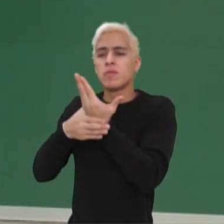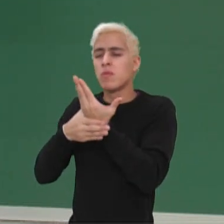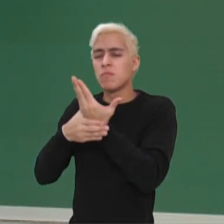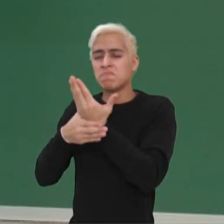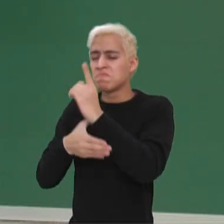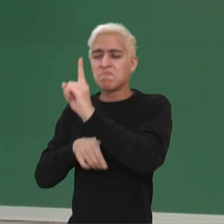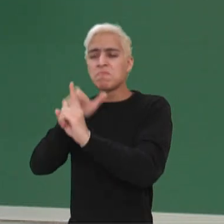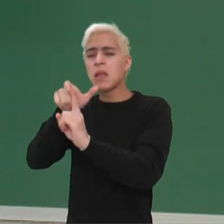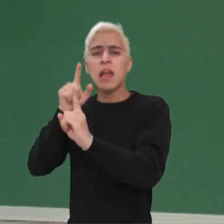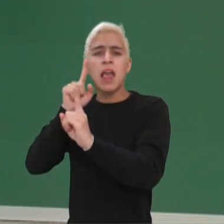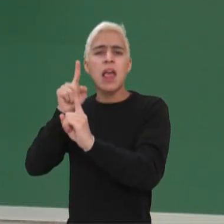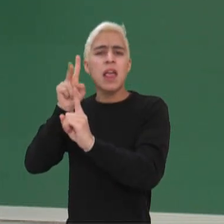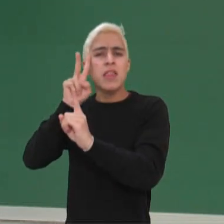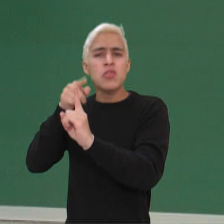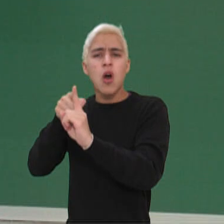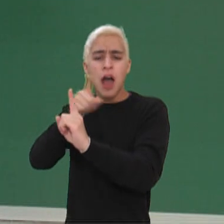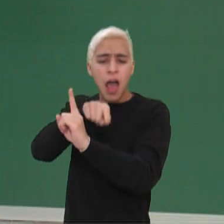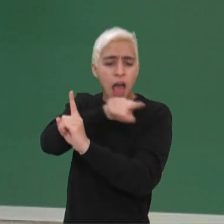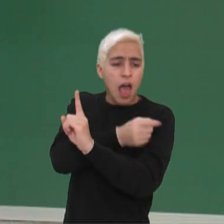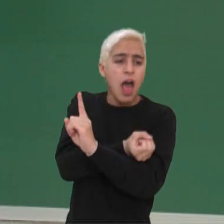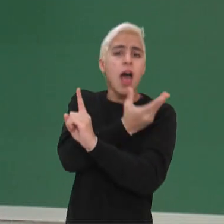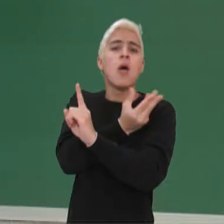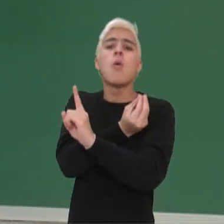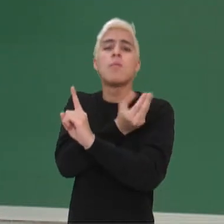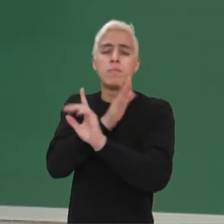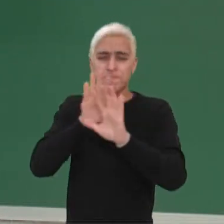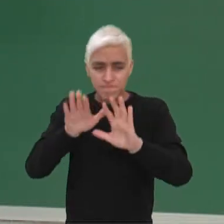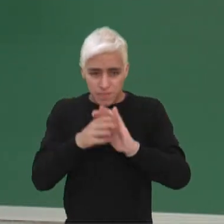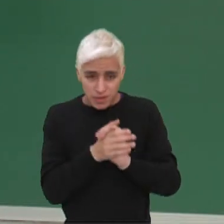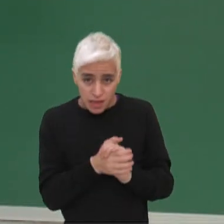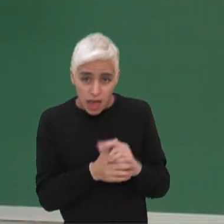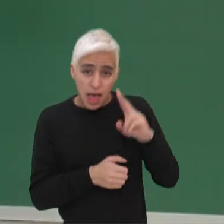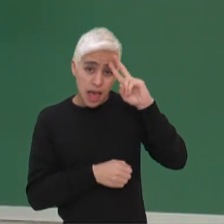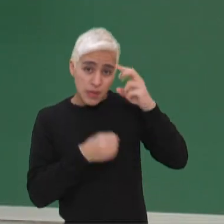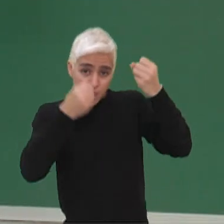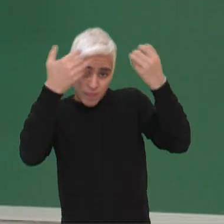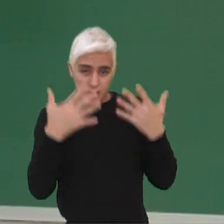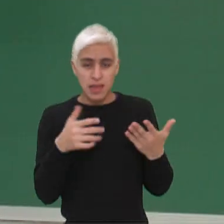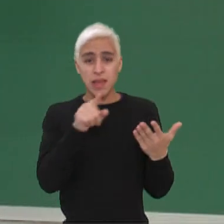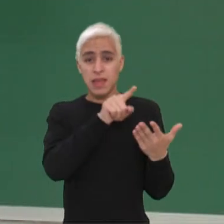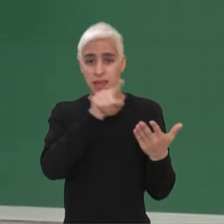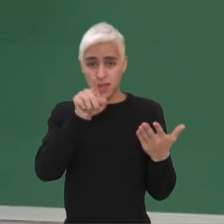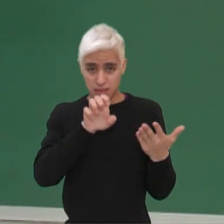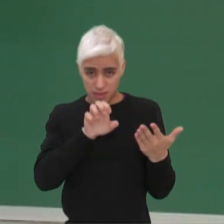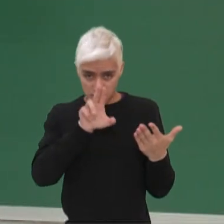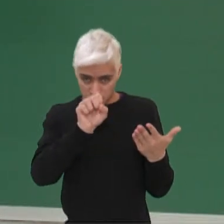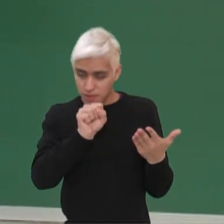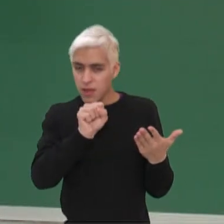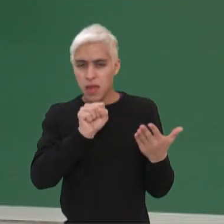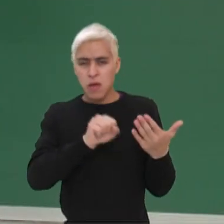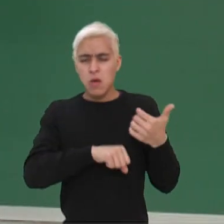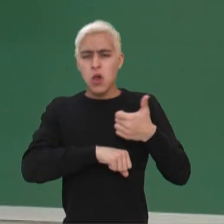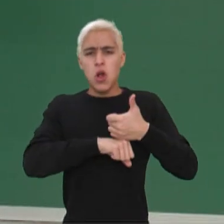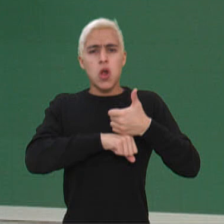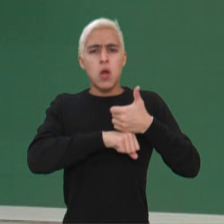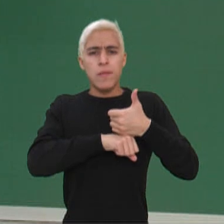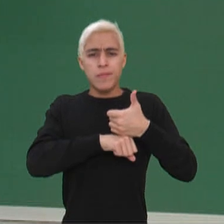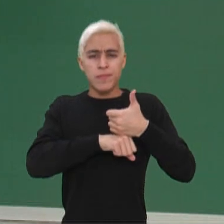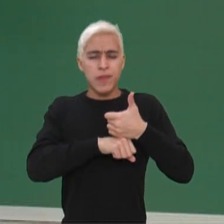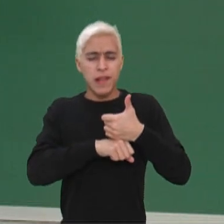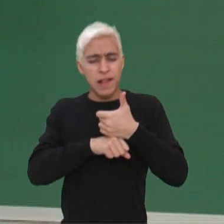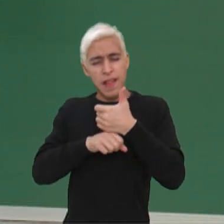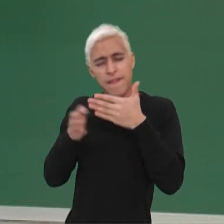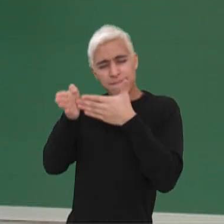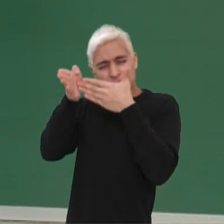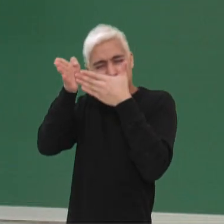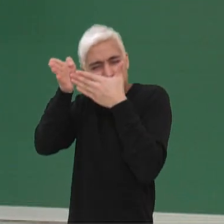historinha de Atena. Bom, diz a lenda que Zeus, o deus supremo de toda a mitologia grega, ele não era um cara muito fiel à